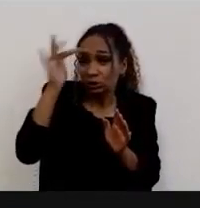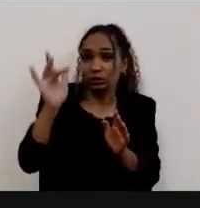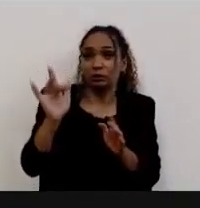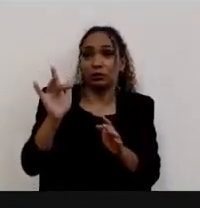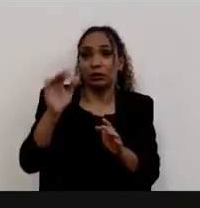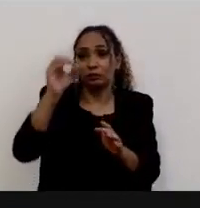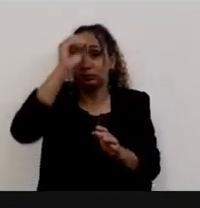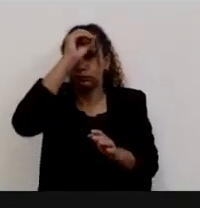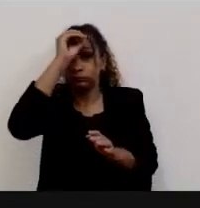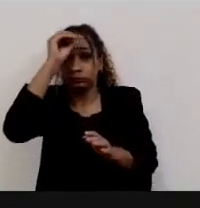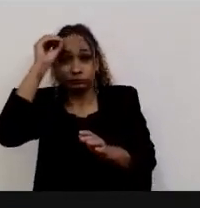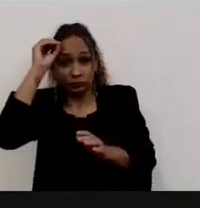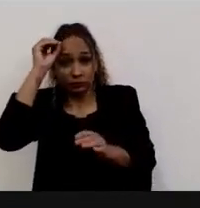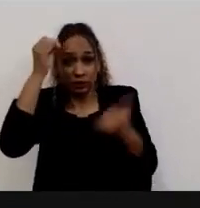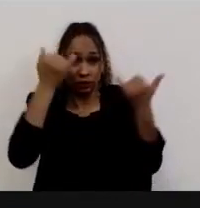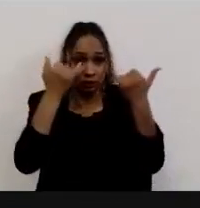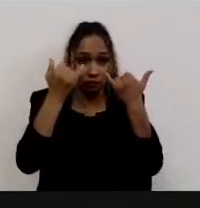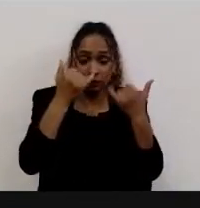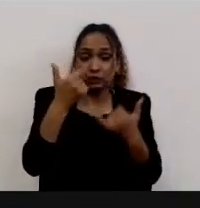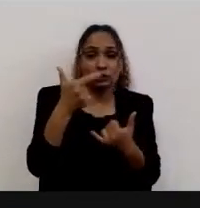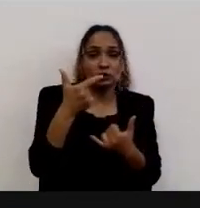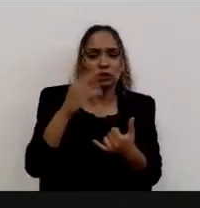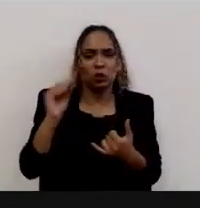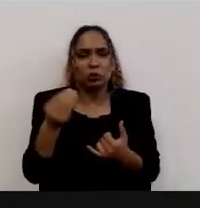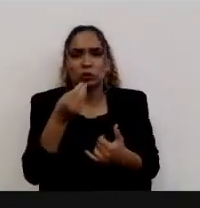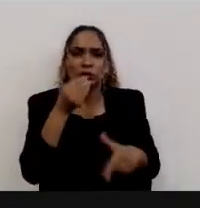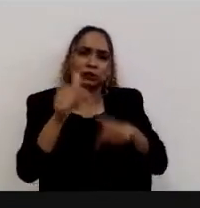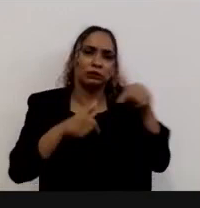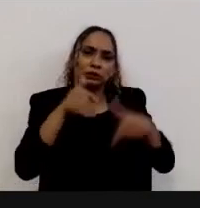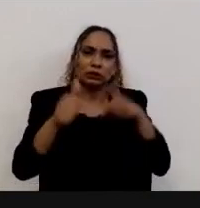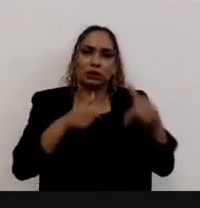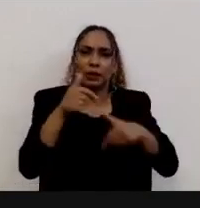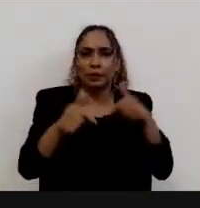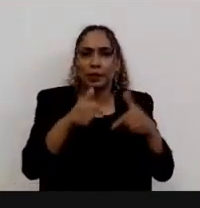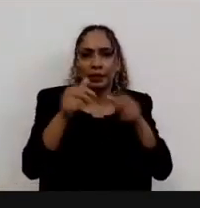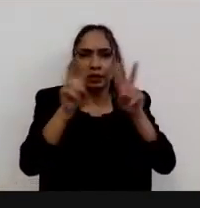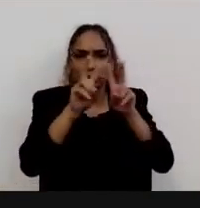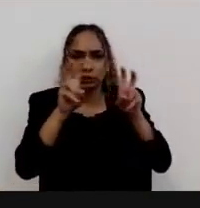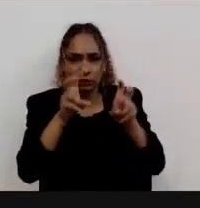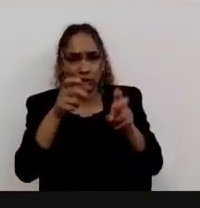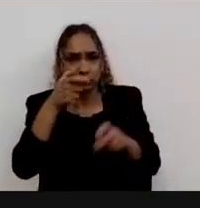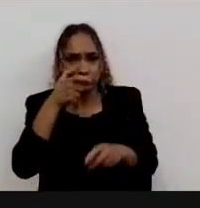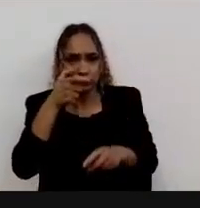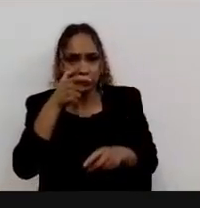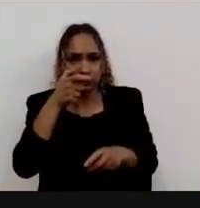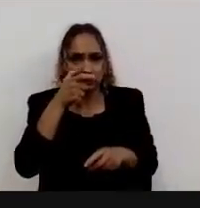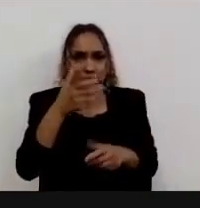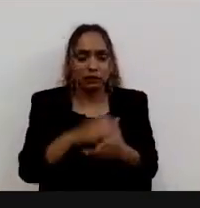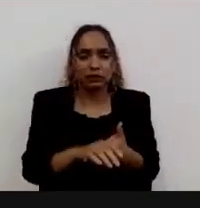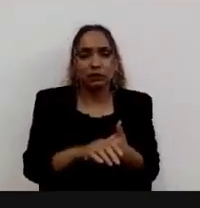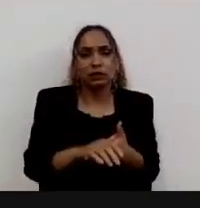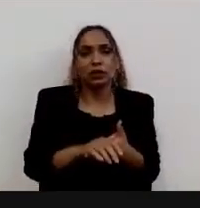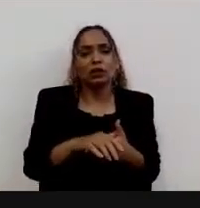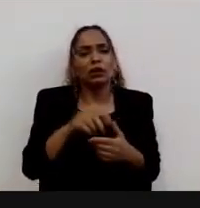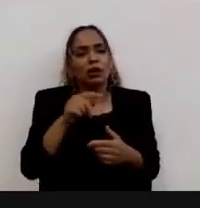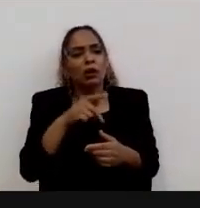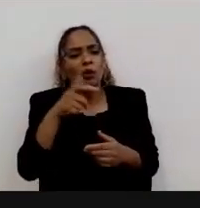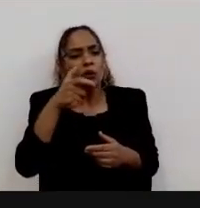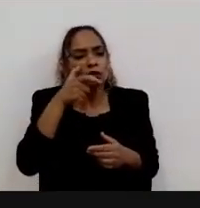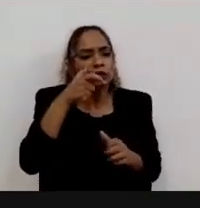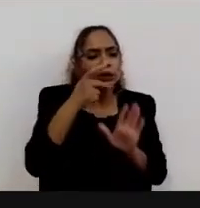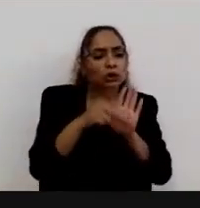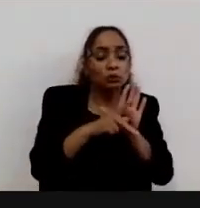por falta de informação, ele não tem oportunidade de atuar naquele tema que é do seu interesse, né? O seu interesse, a